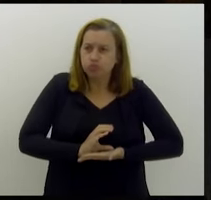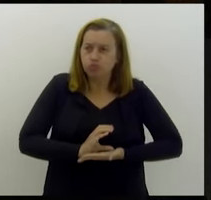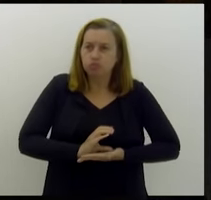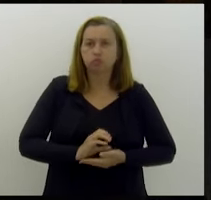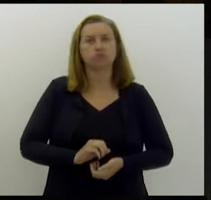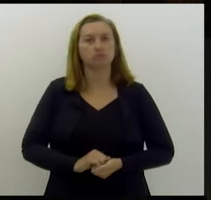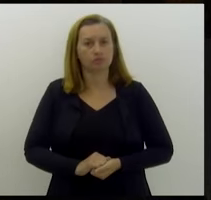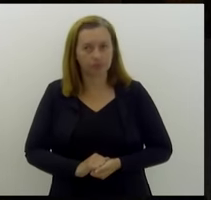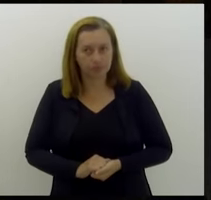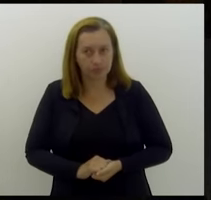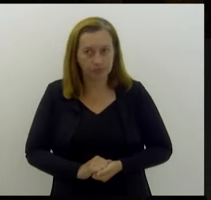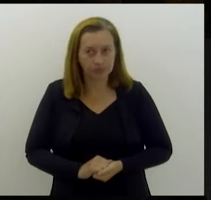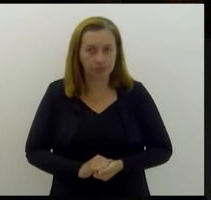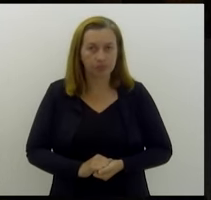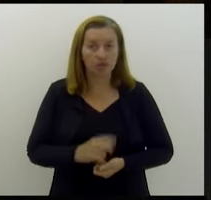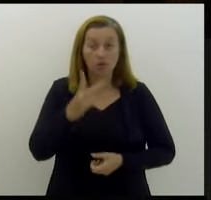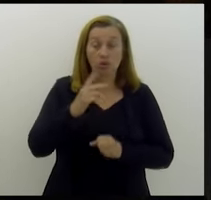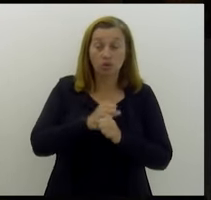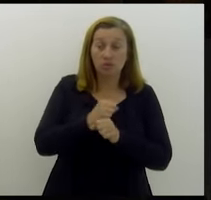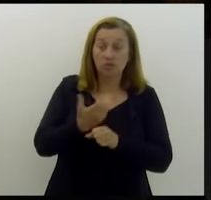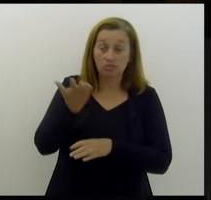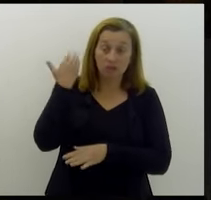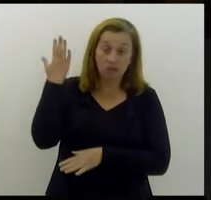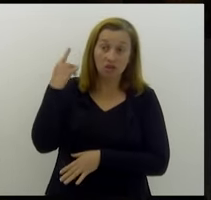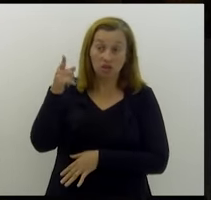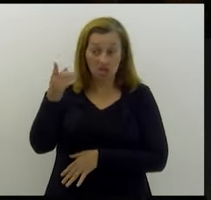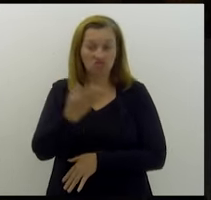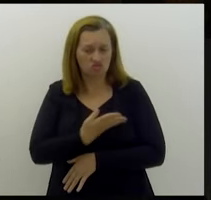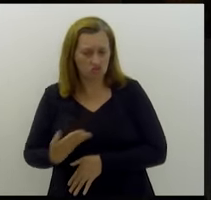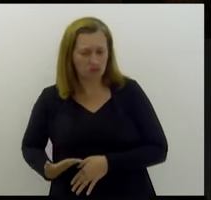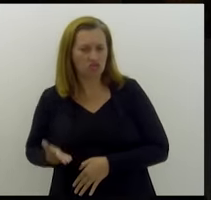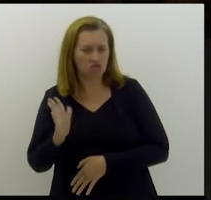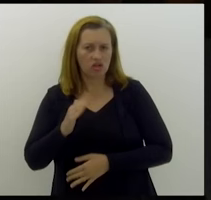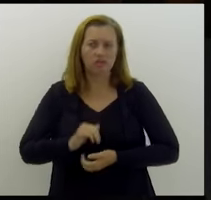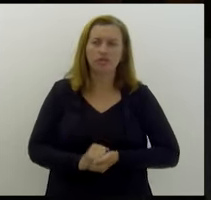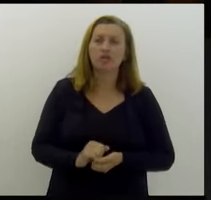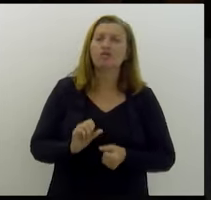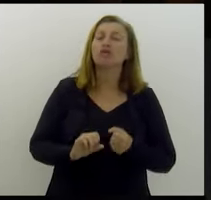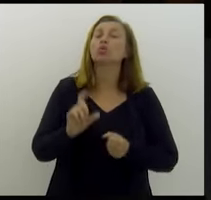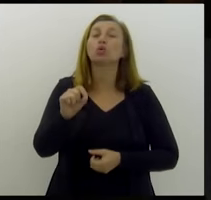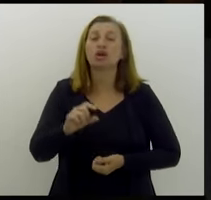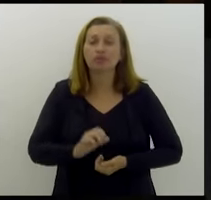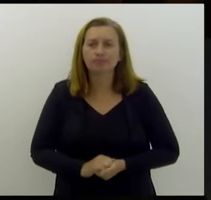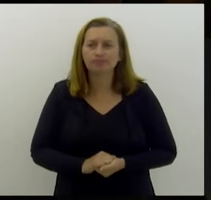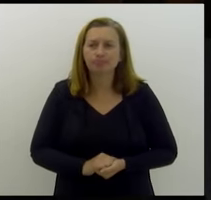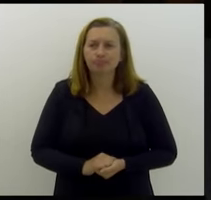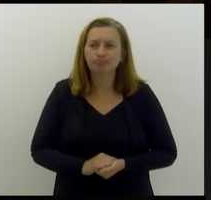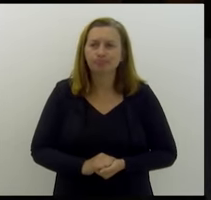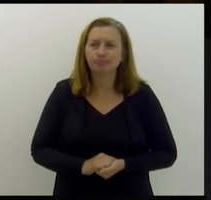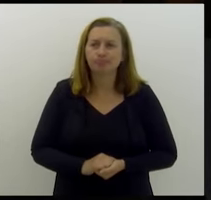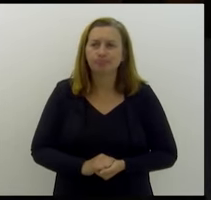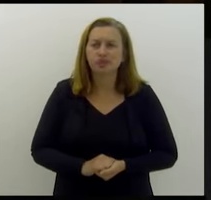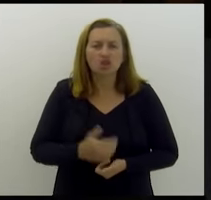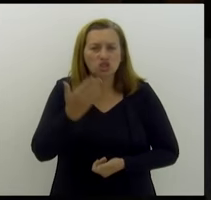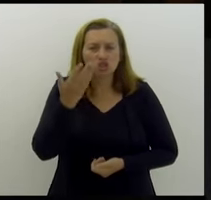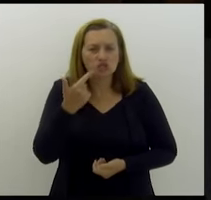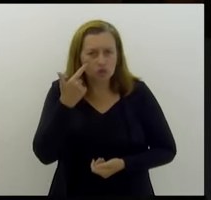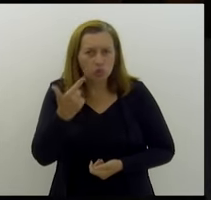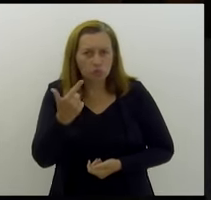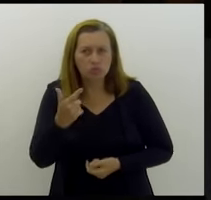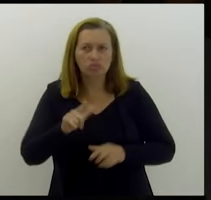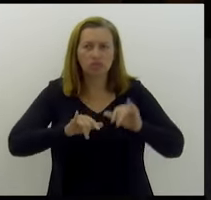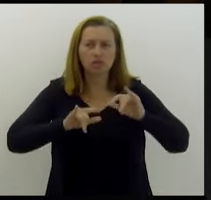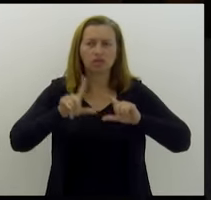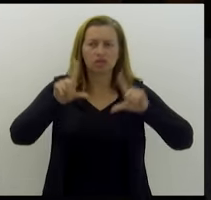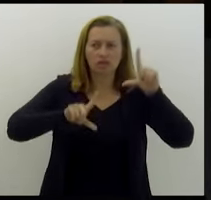alta quando teve há do anos atrás já era ele o governador que que ele fez a gente viu na televisão